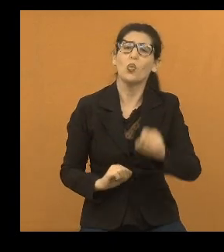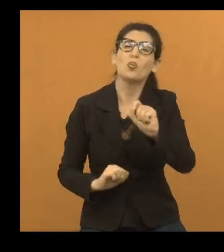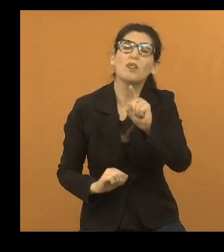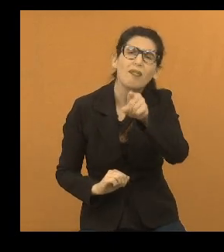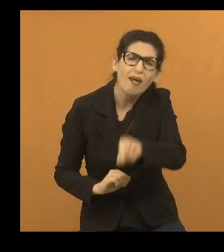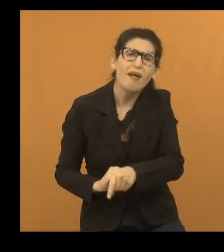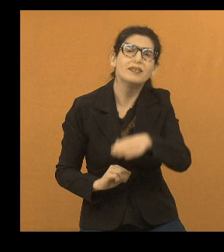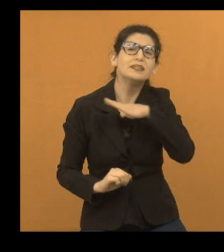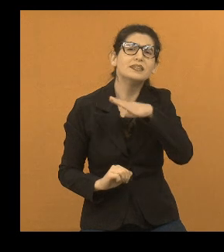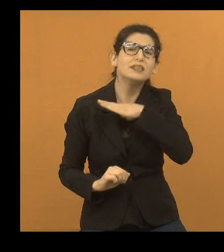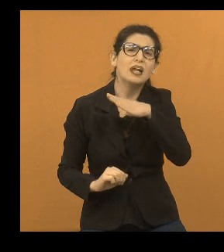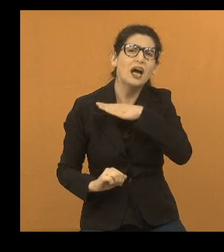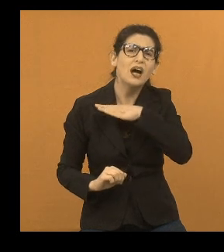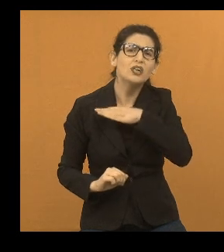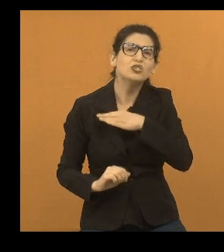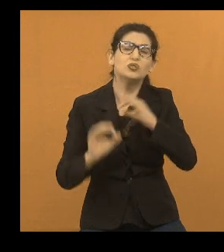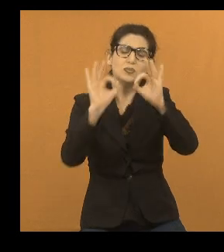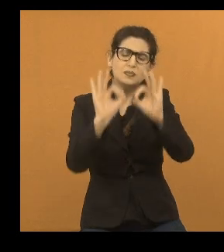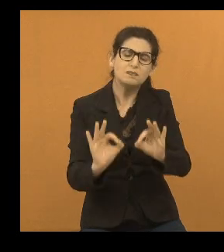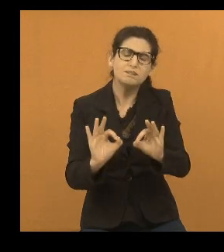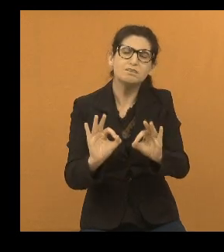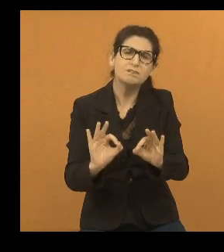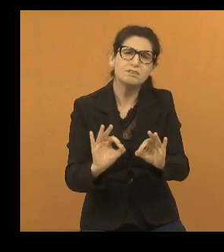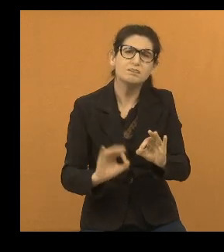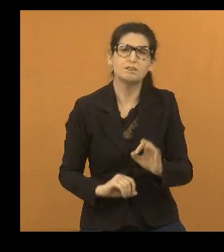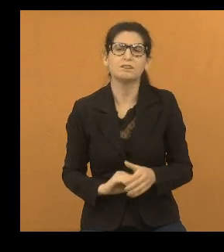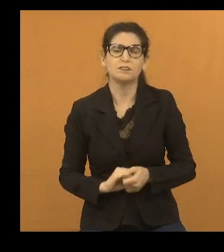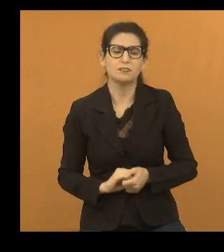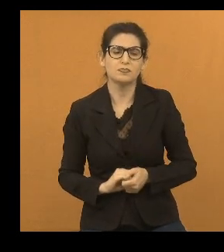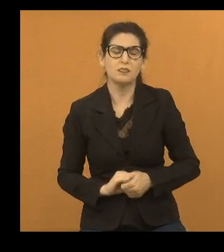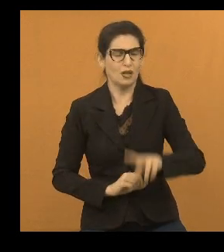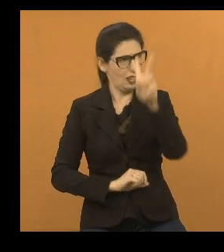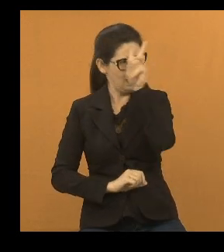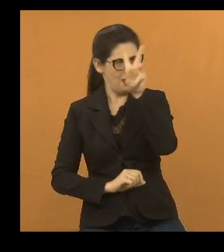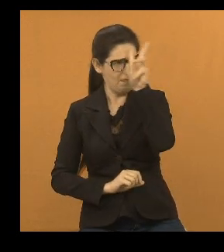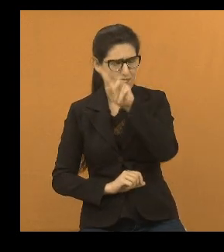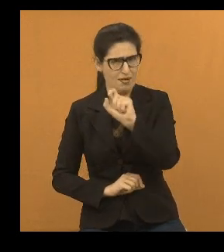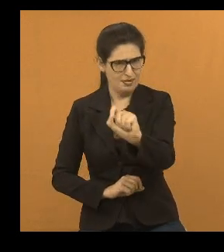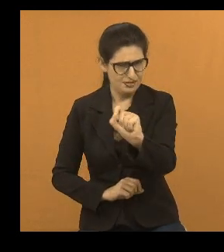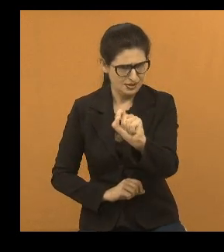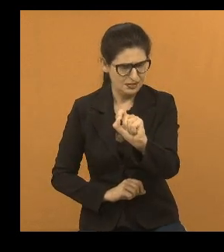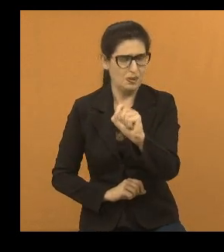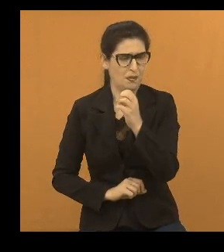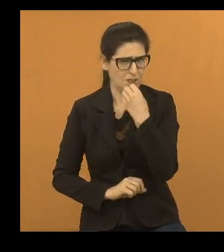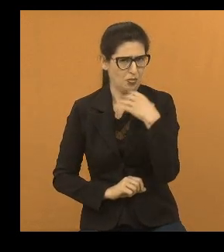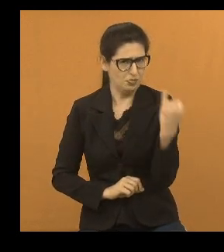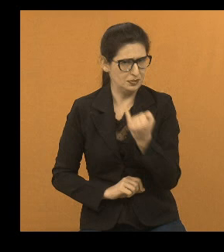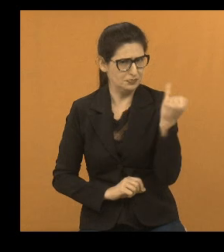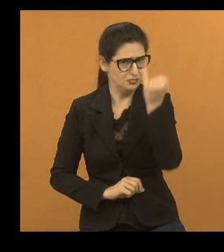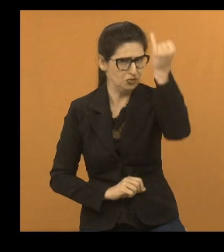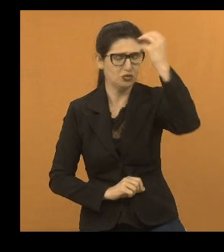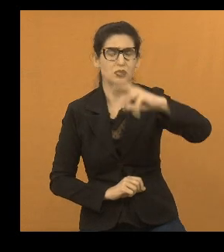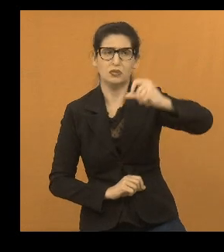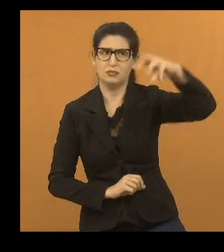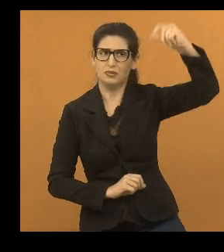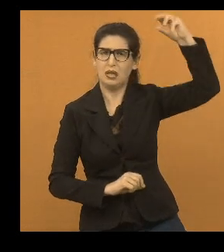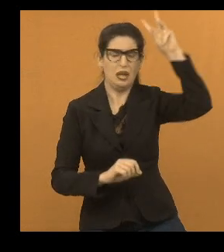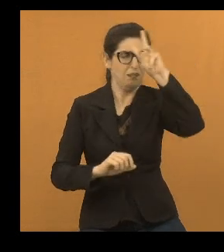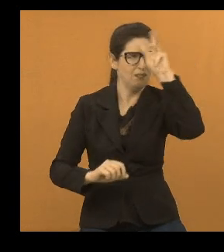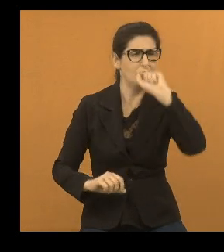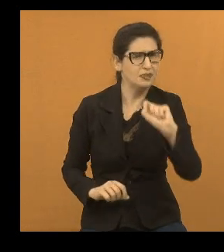uma cidade saudável também muda. Sempre bom lembrar que, há um tempo atrás, a gente tinha a noção de que a